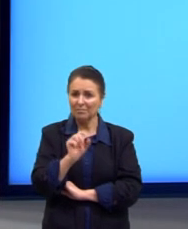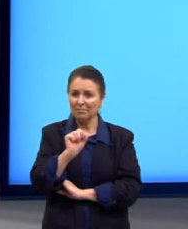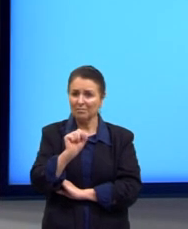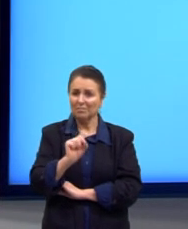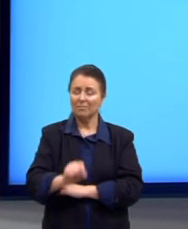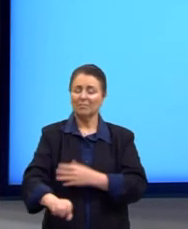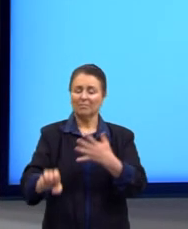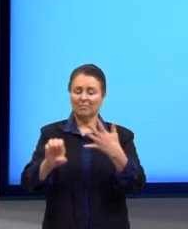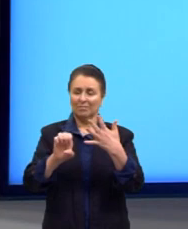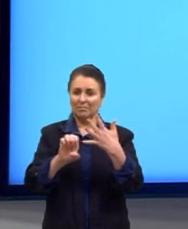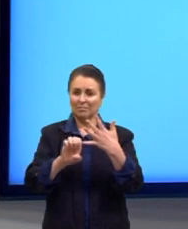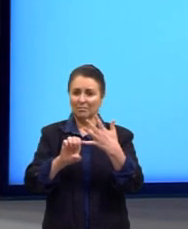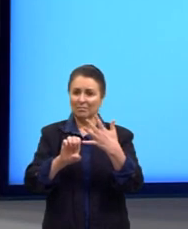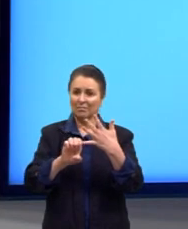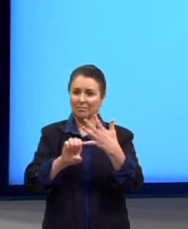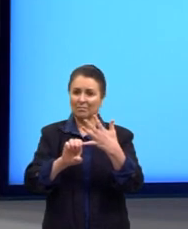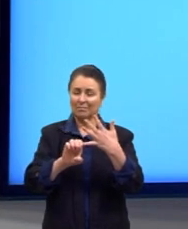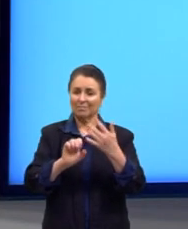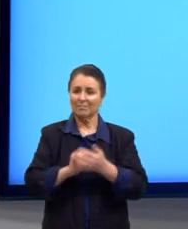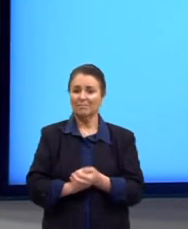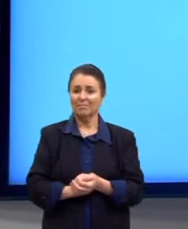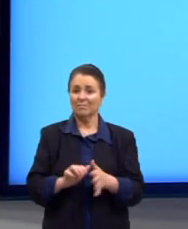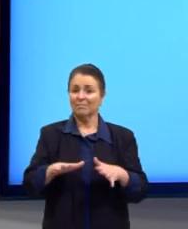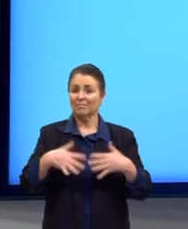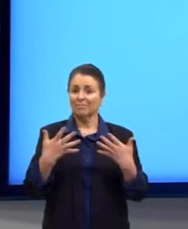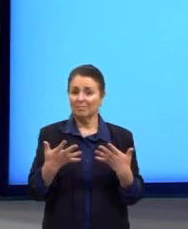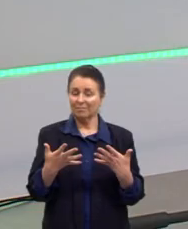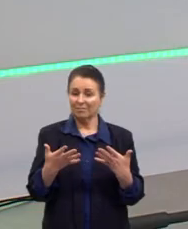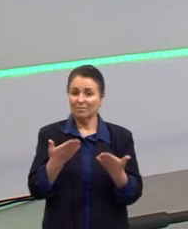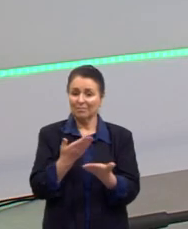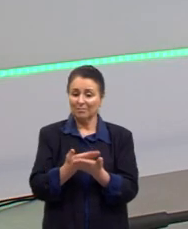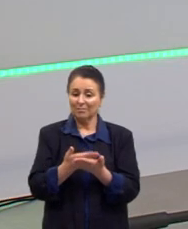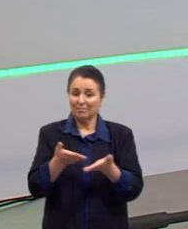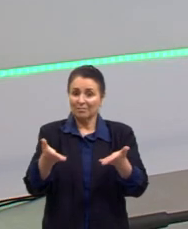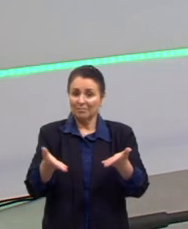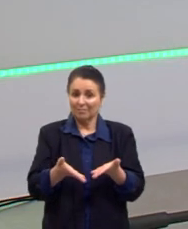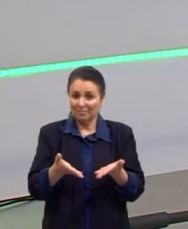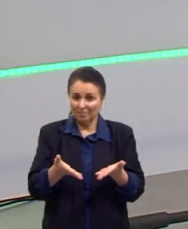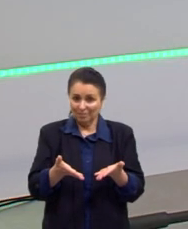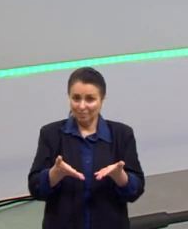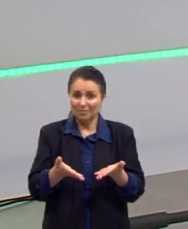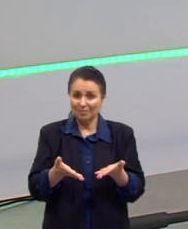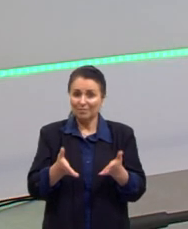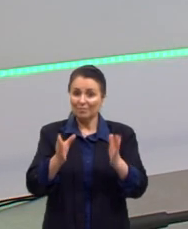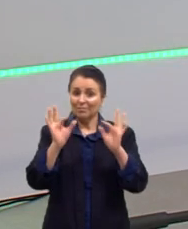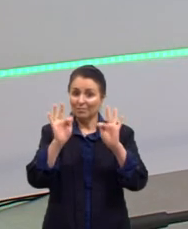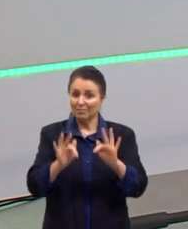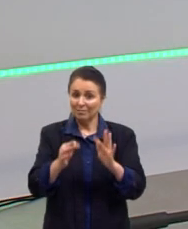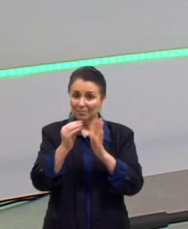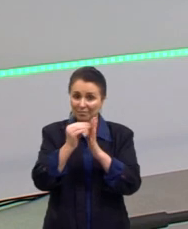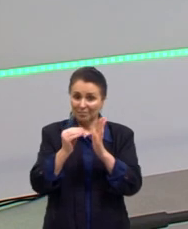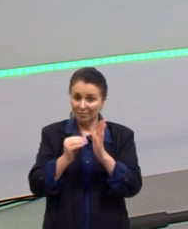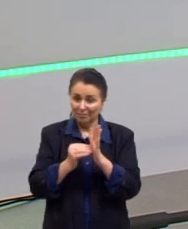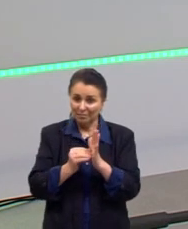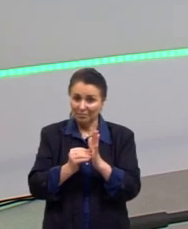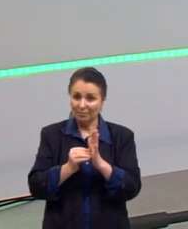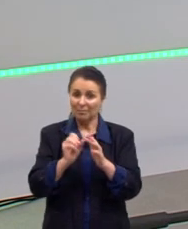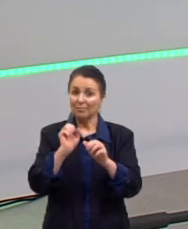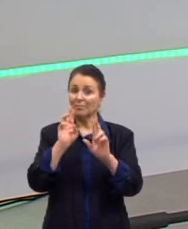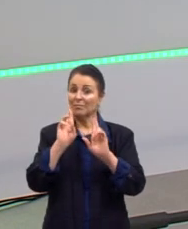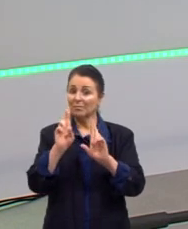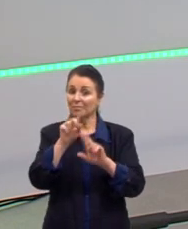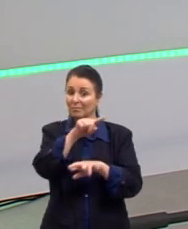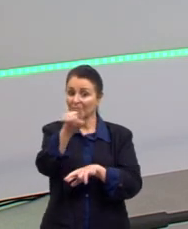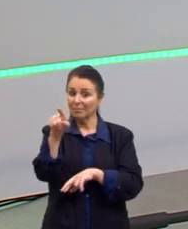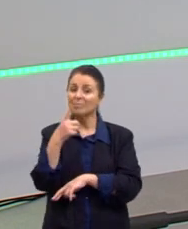exatamente essa pessoal para nossa aula de hoje era isso eu espero que vocês tenham gostado